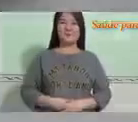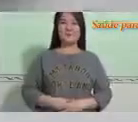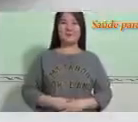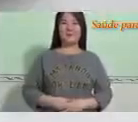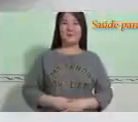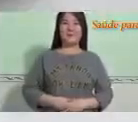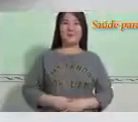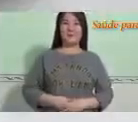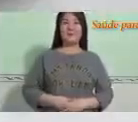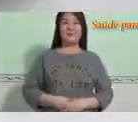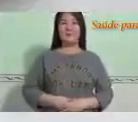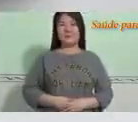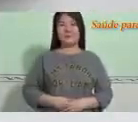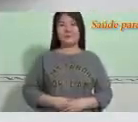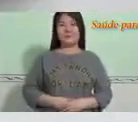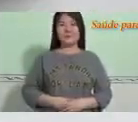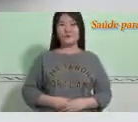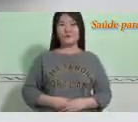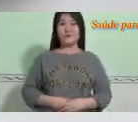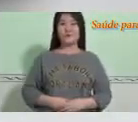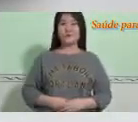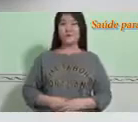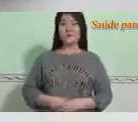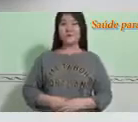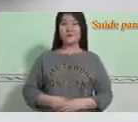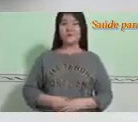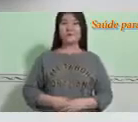dm contem1grama